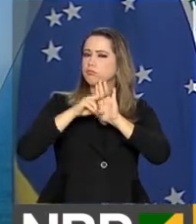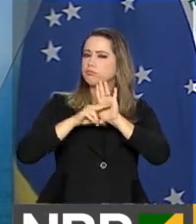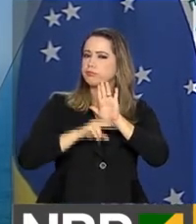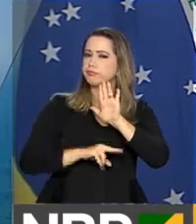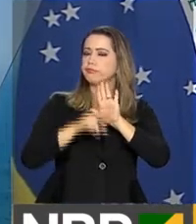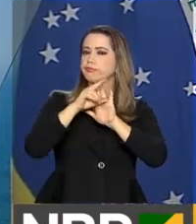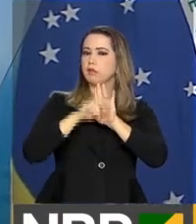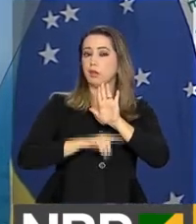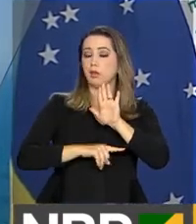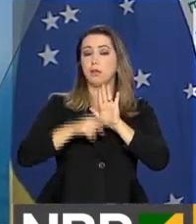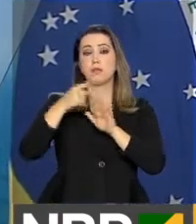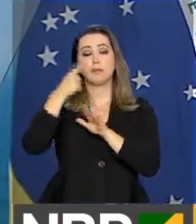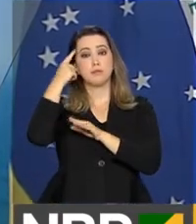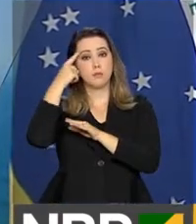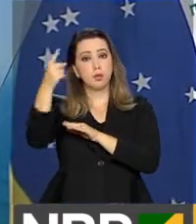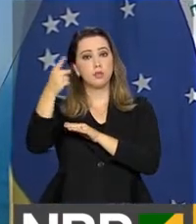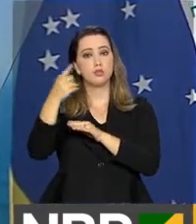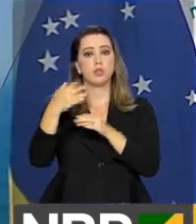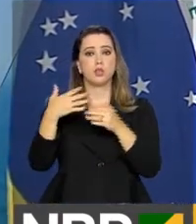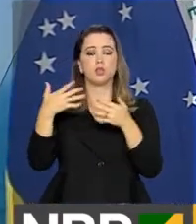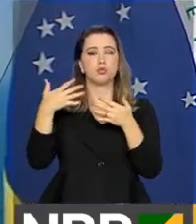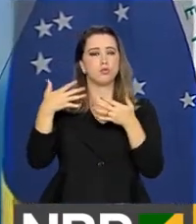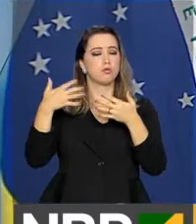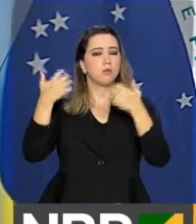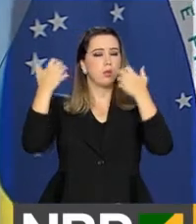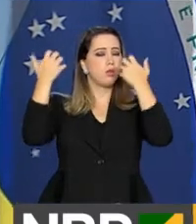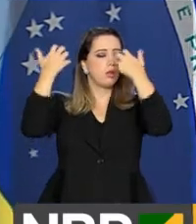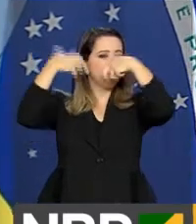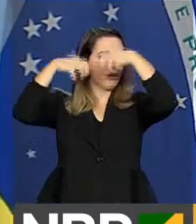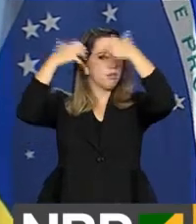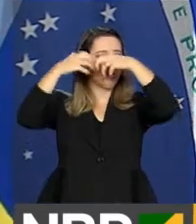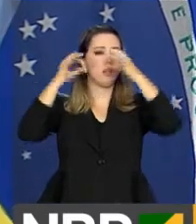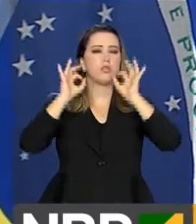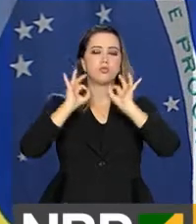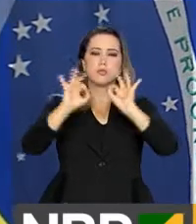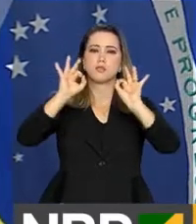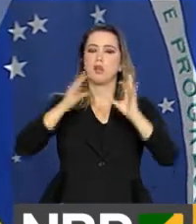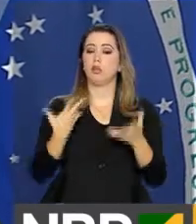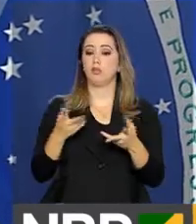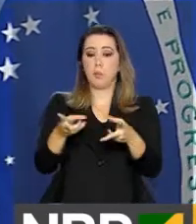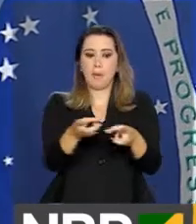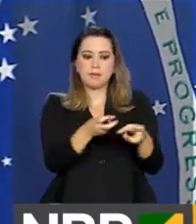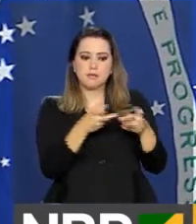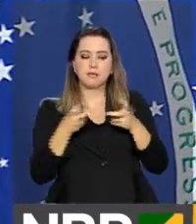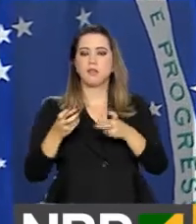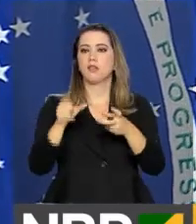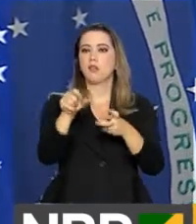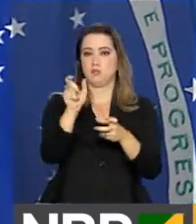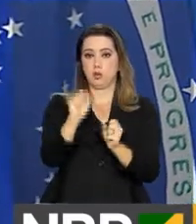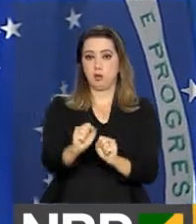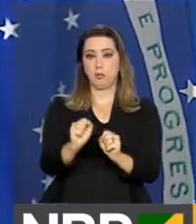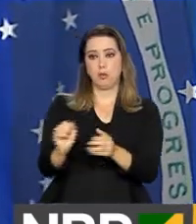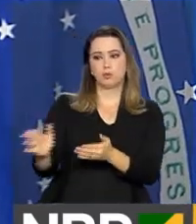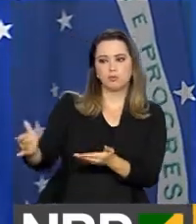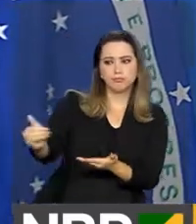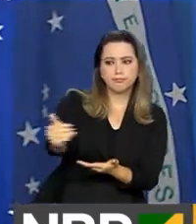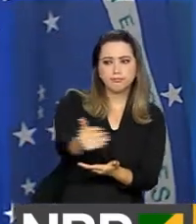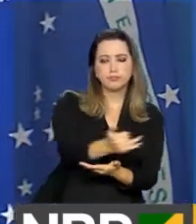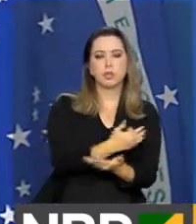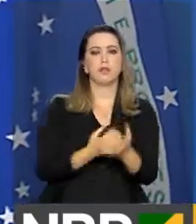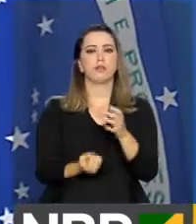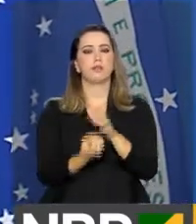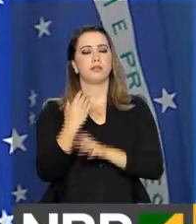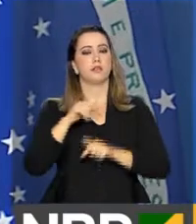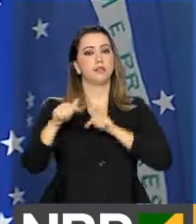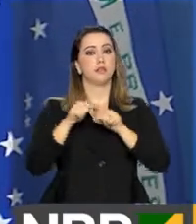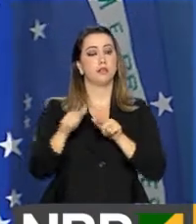racionais de captação competitiva de investimentos de geração de emprego e renda